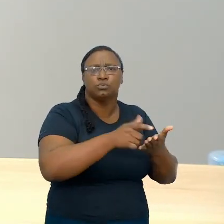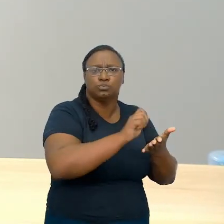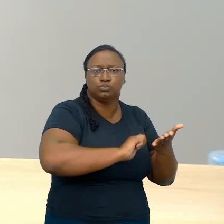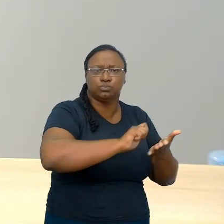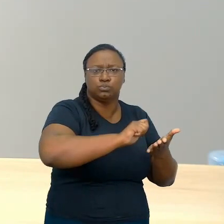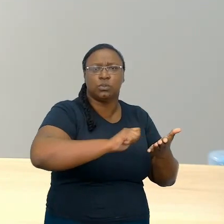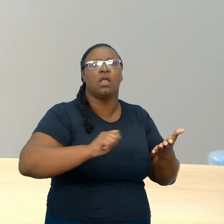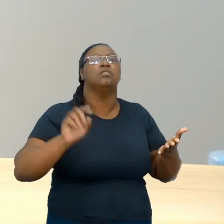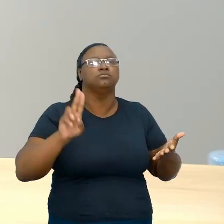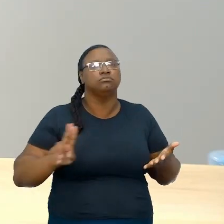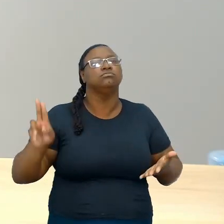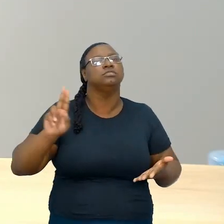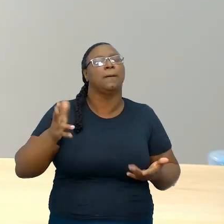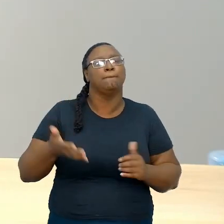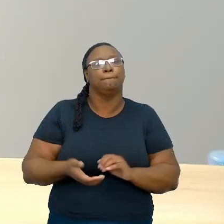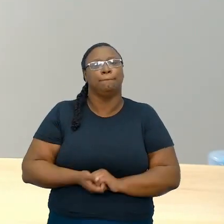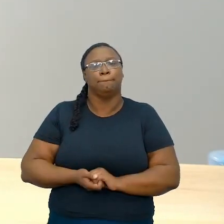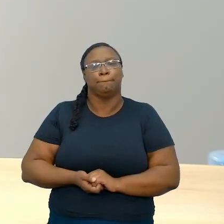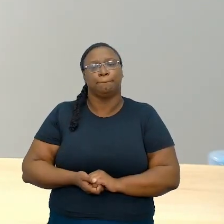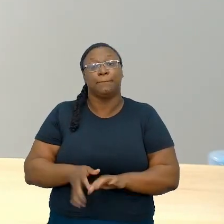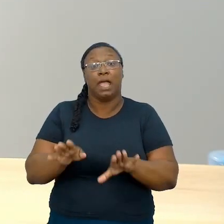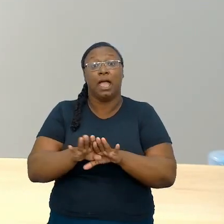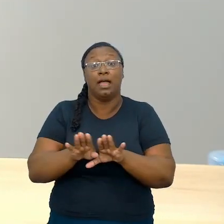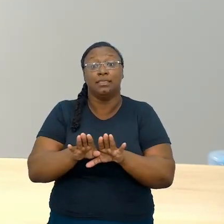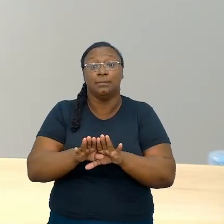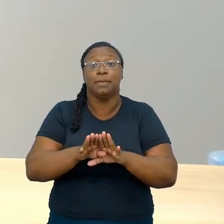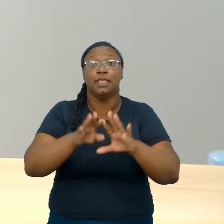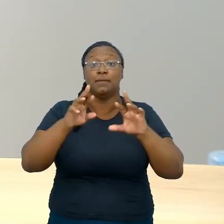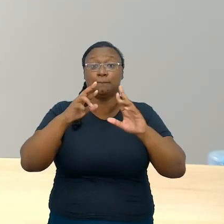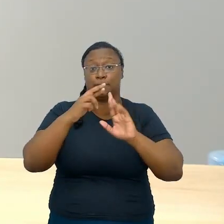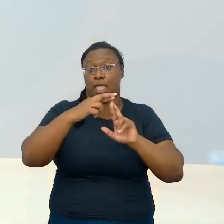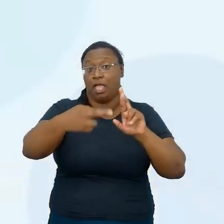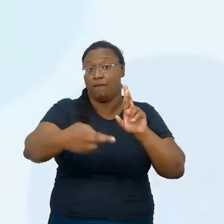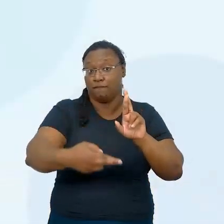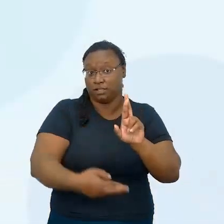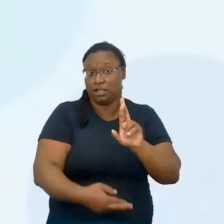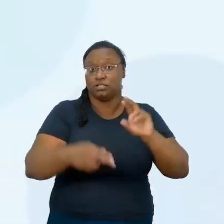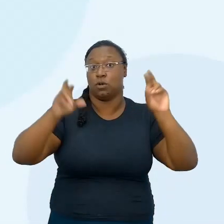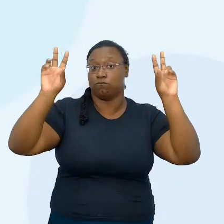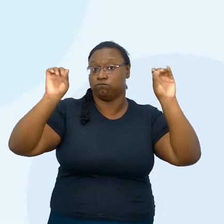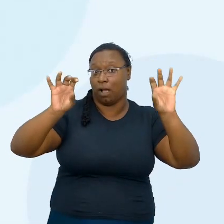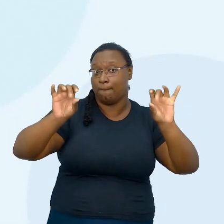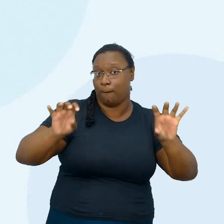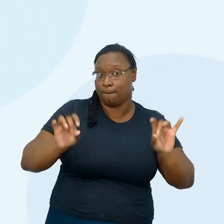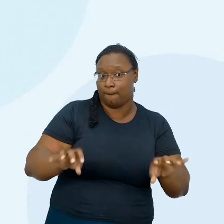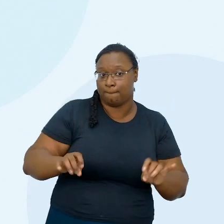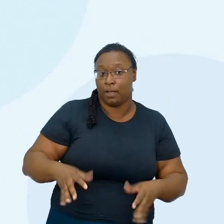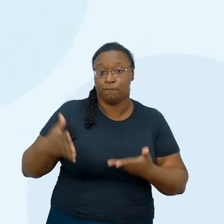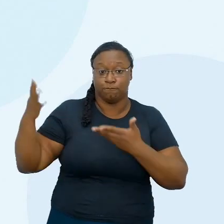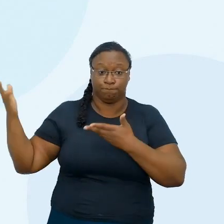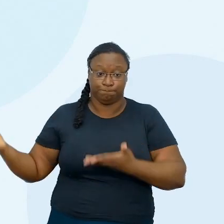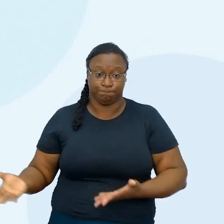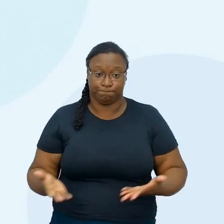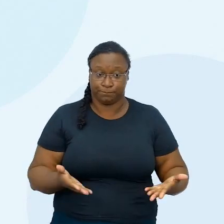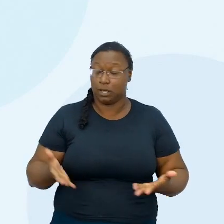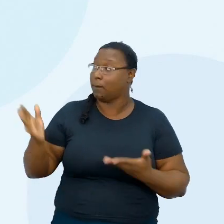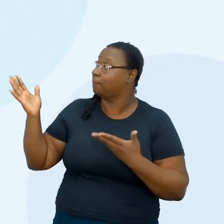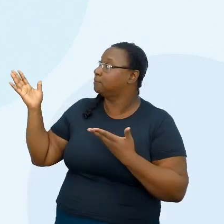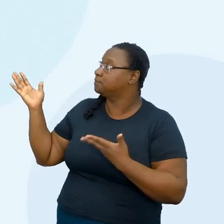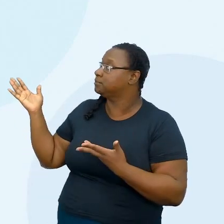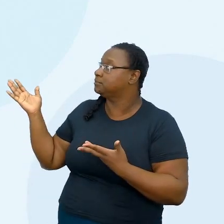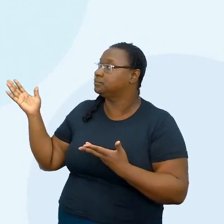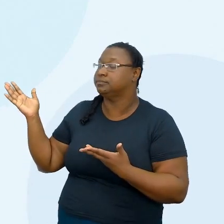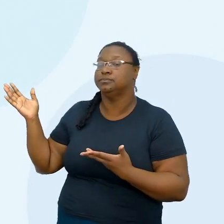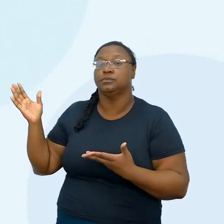bordo. A gente também tem as referências, elas trazem para vocês os locais